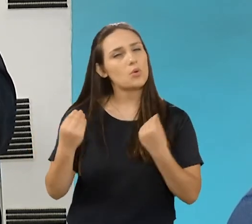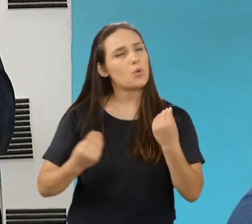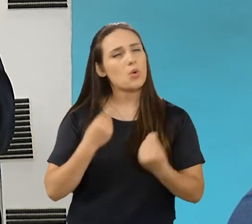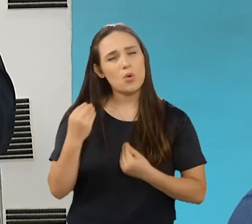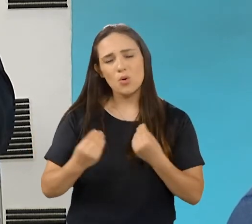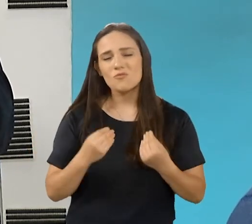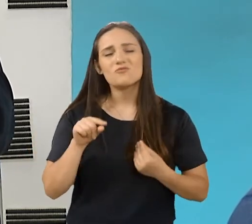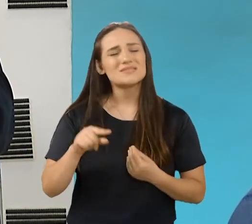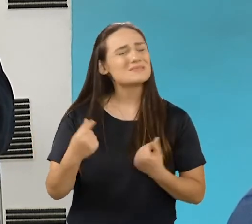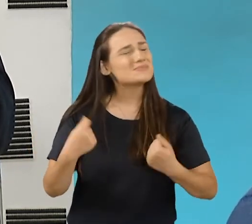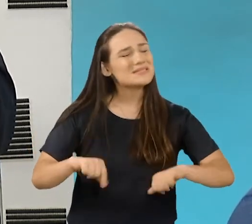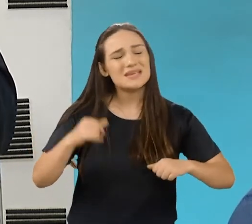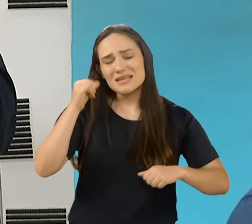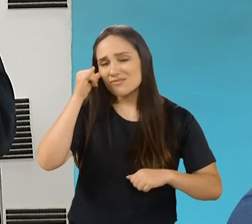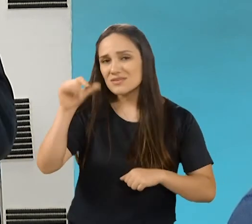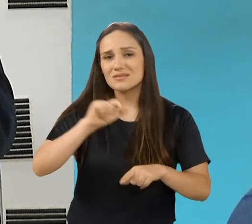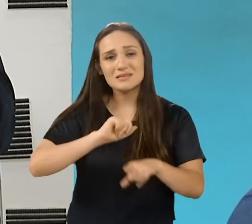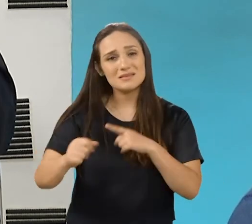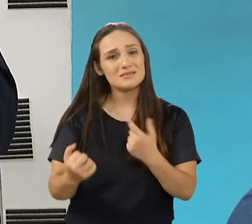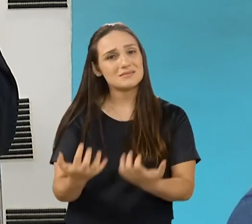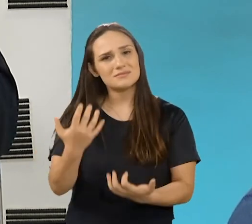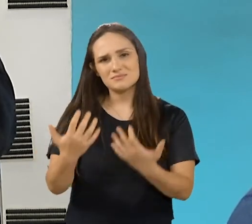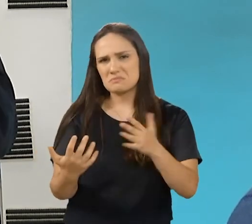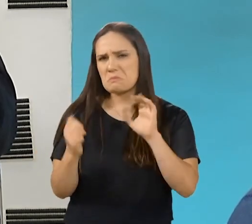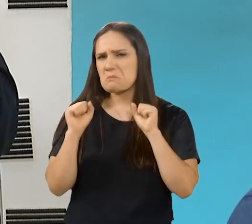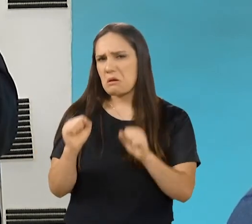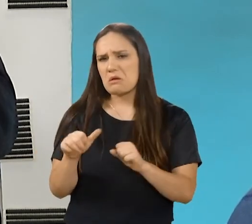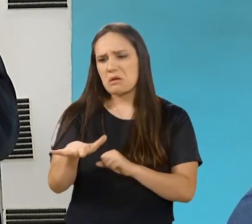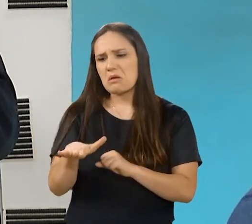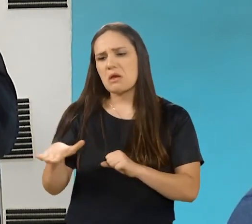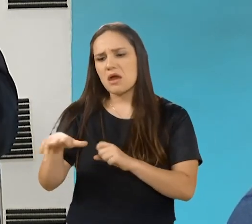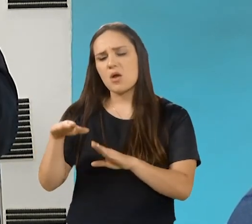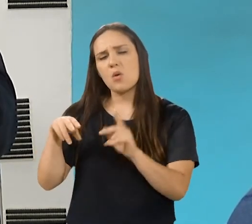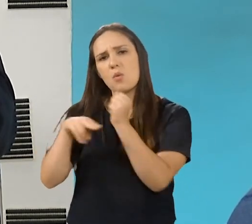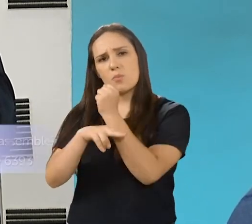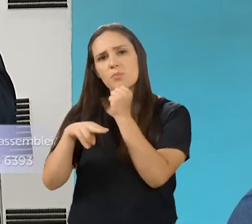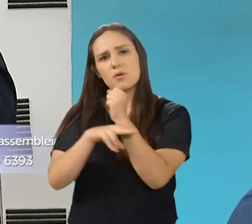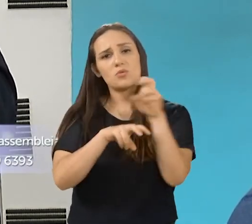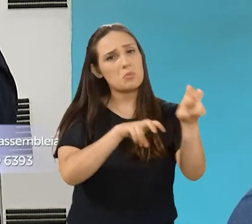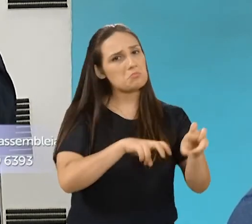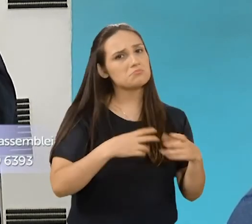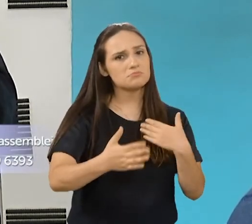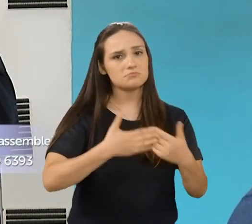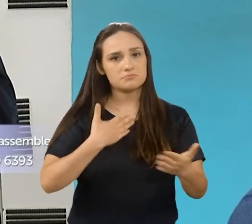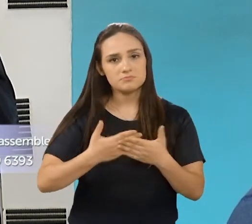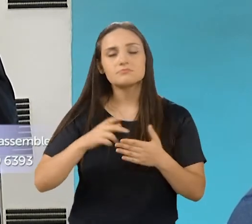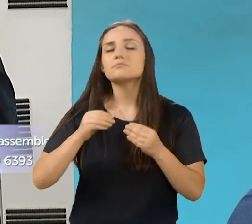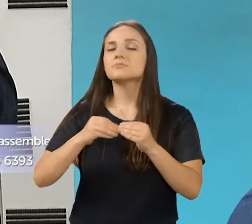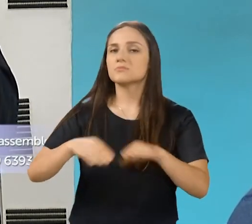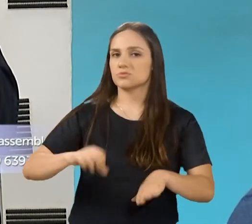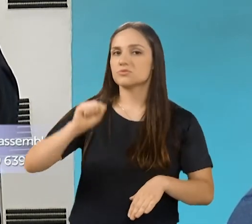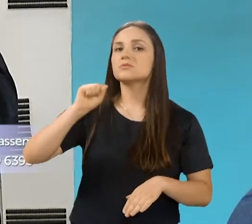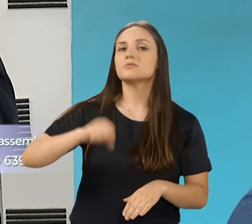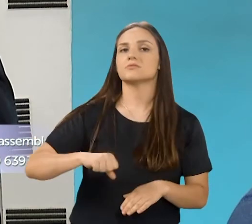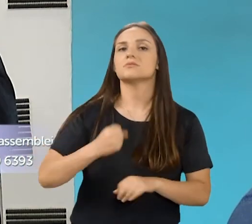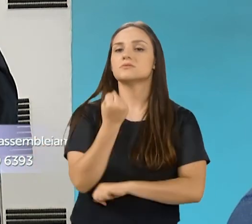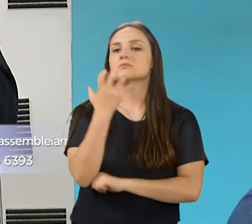não colocar queimadas em áreas, seja elas urbanas ou rurais. O prejuízo é muito grande,